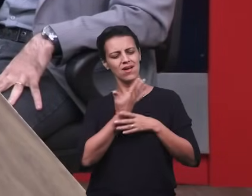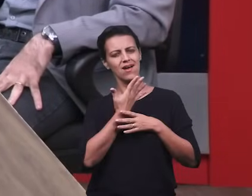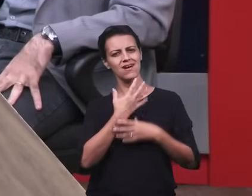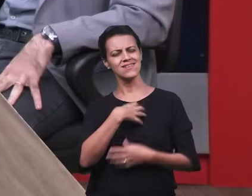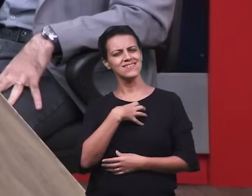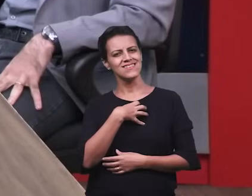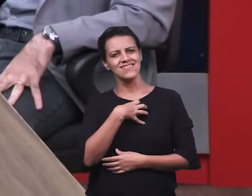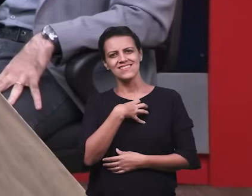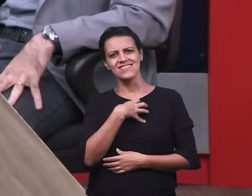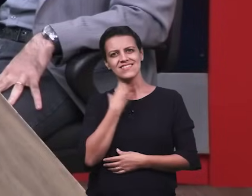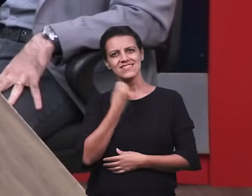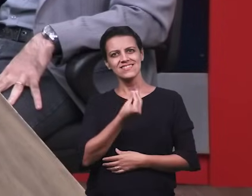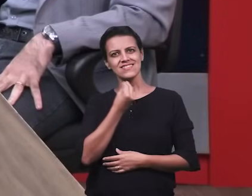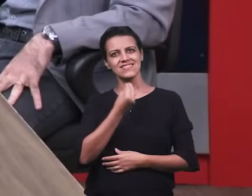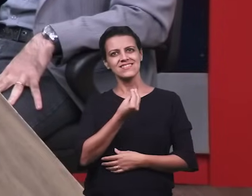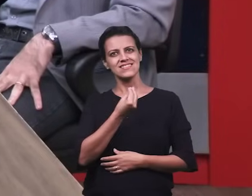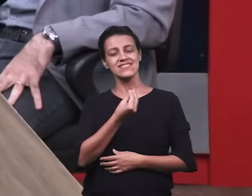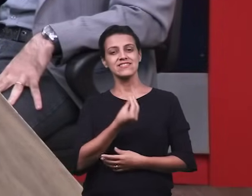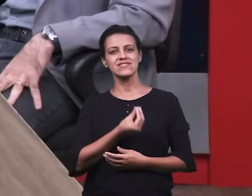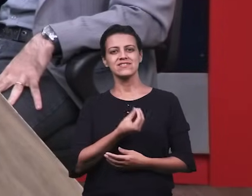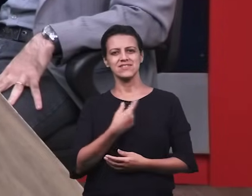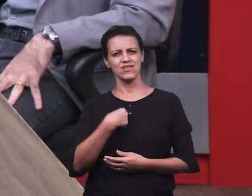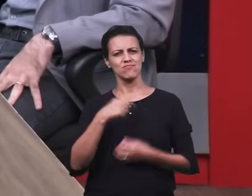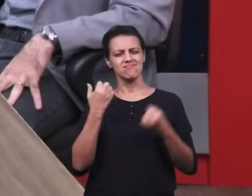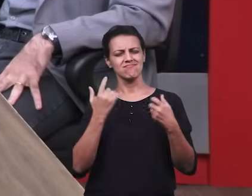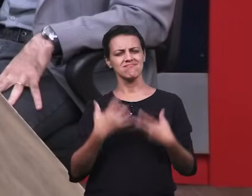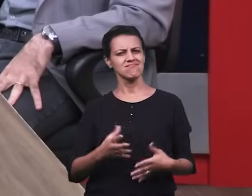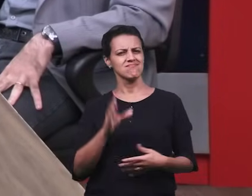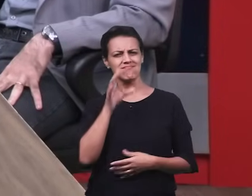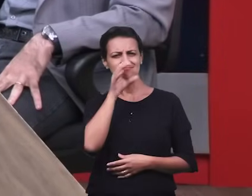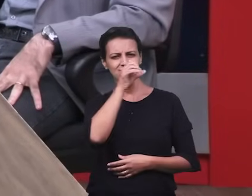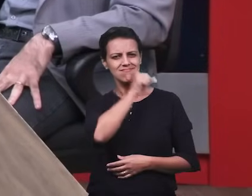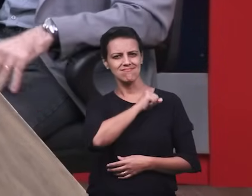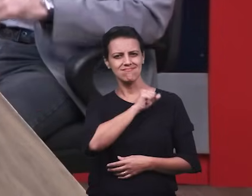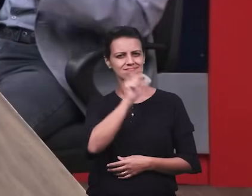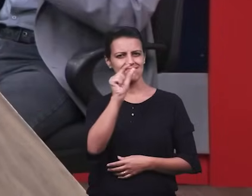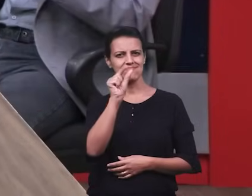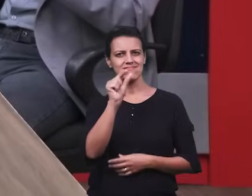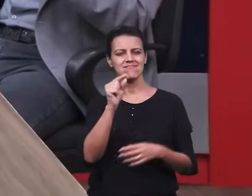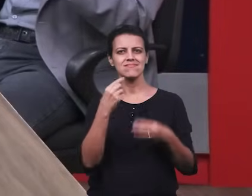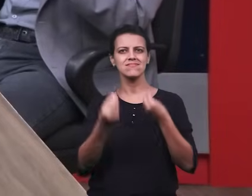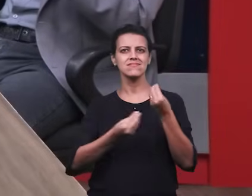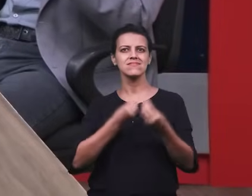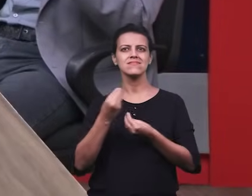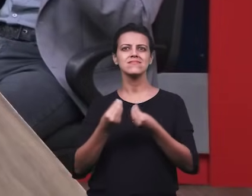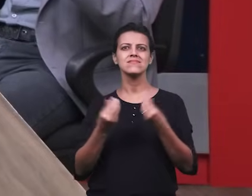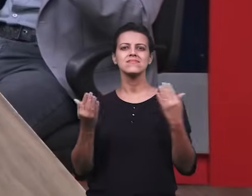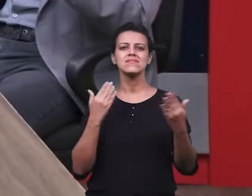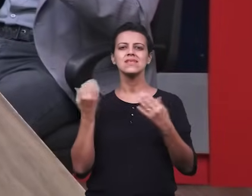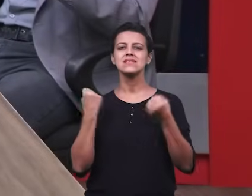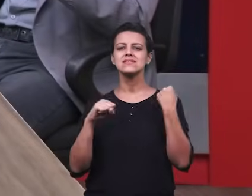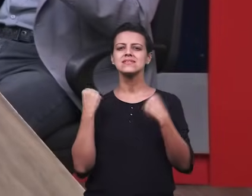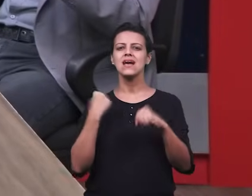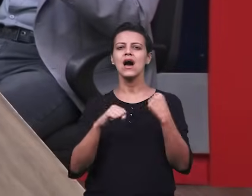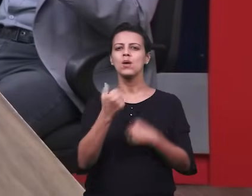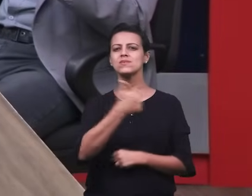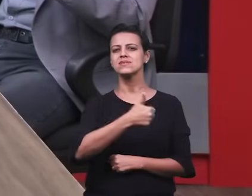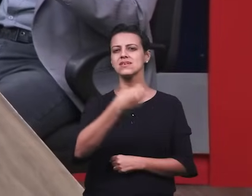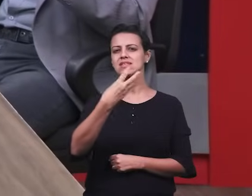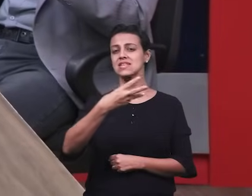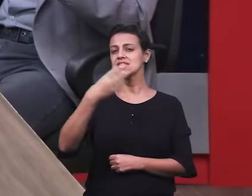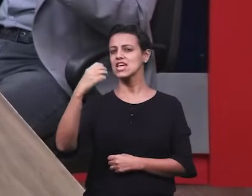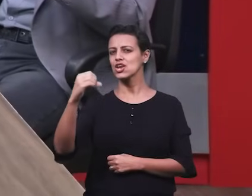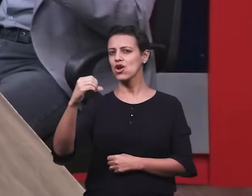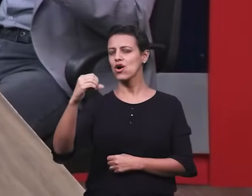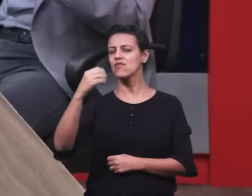gente já, logo de início, até fazer uma pequena abordagem espiritual aqui, quando a gente vai observar lá no Salmo 139,